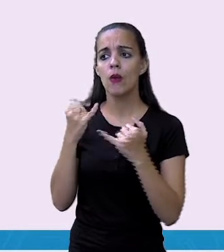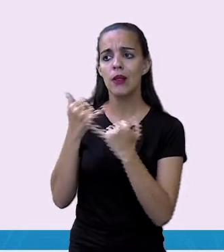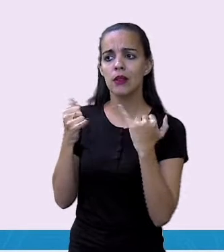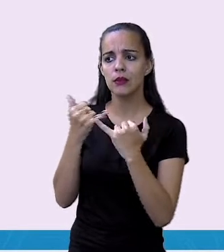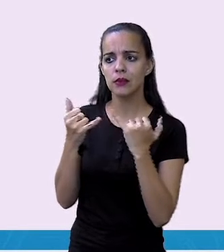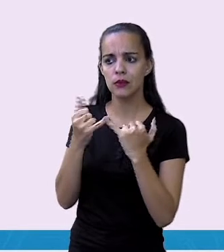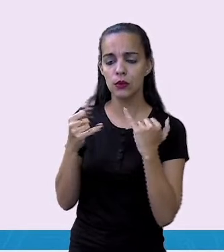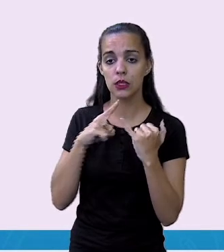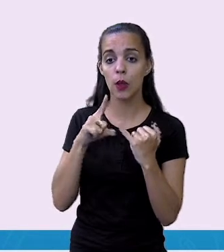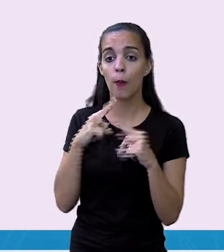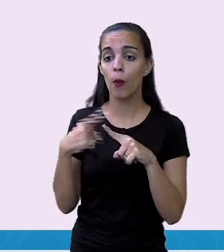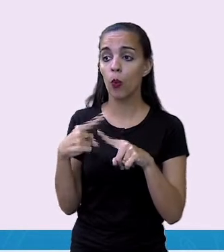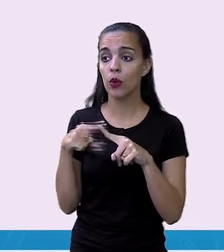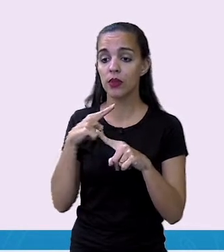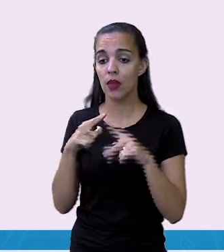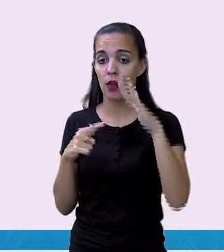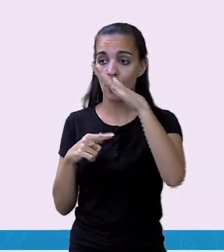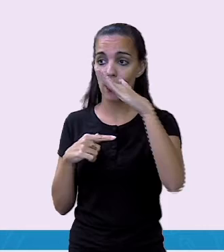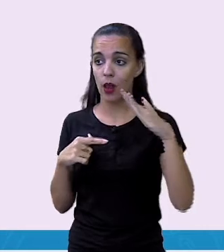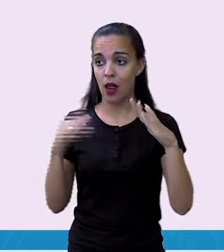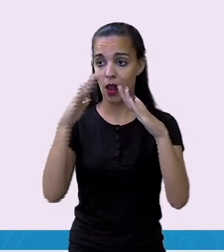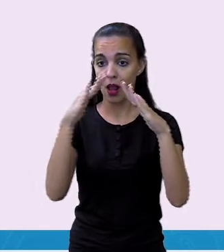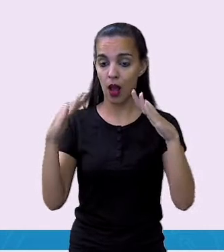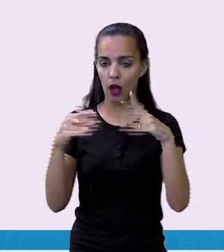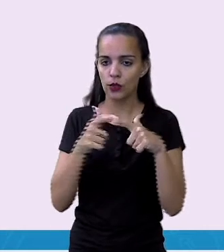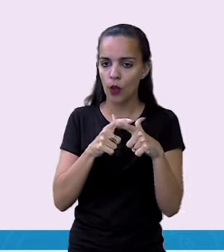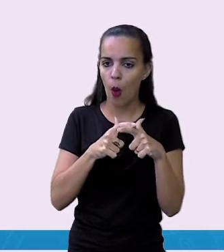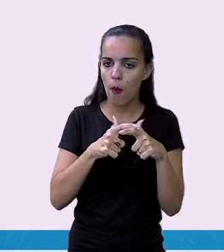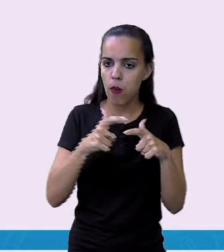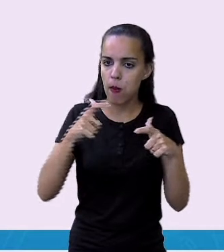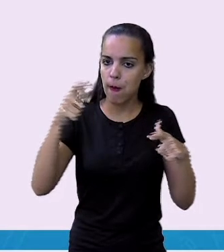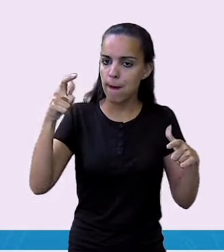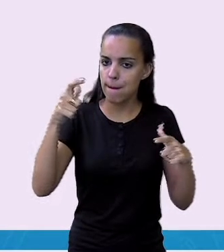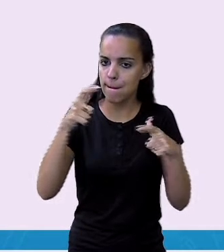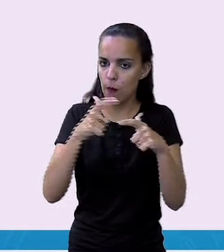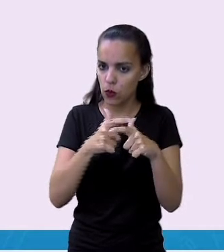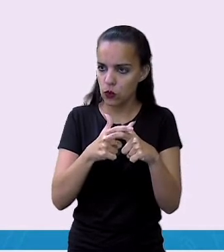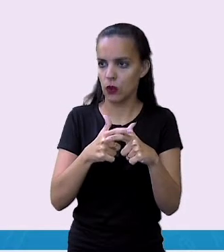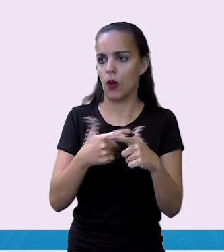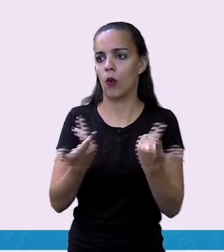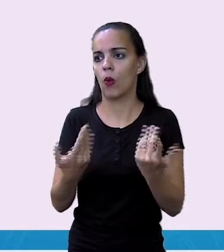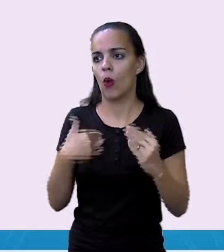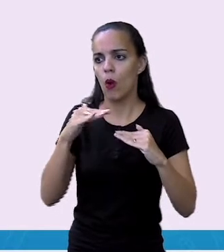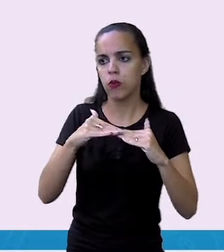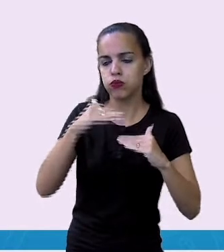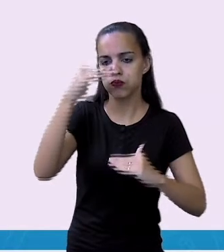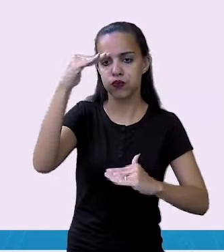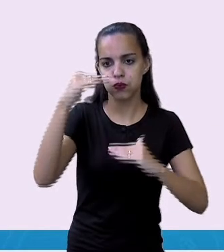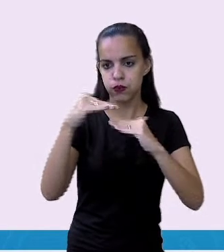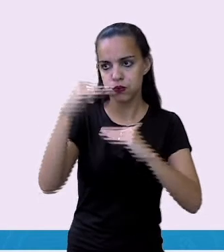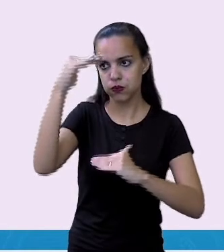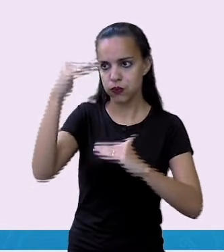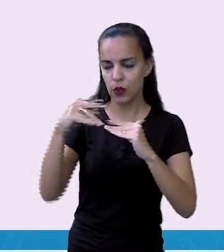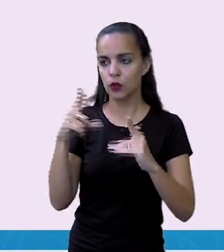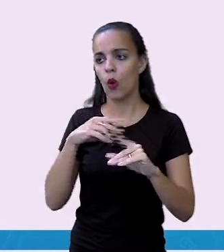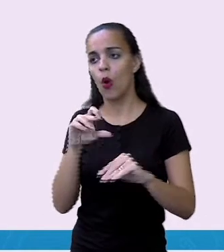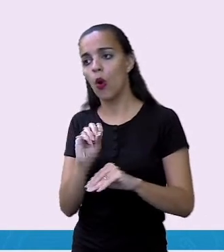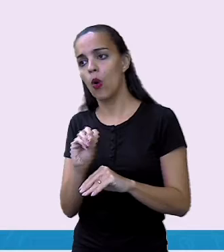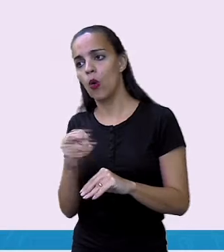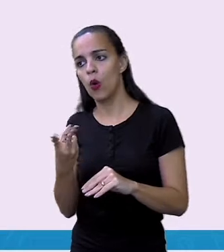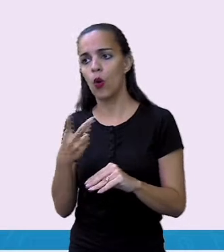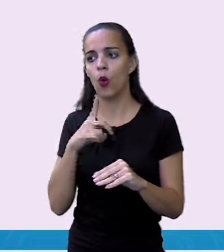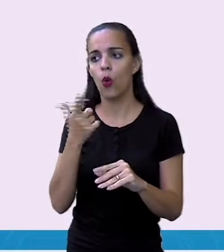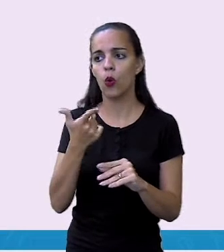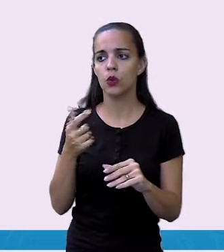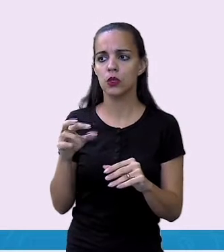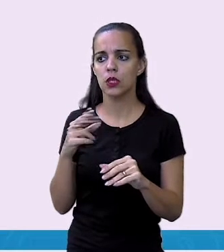tenho lados proporcionais a ângulos iguais. Congruente é quando eu tenho lados